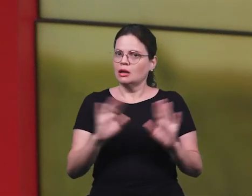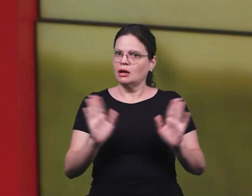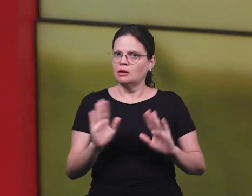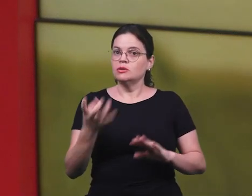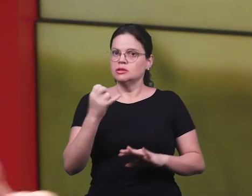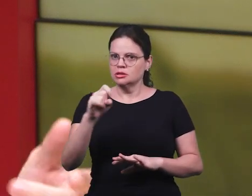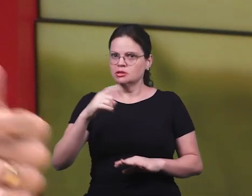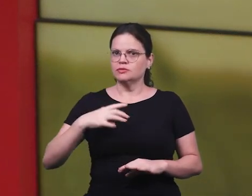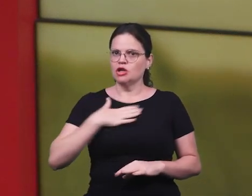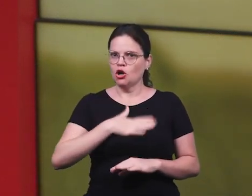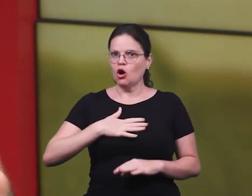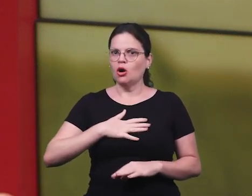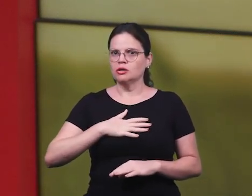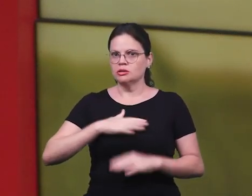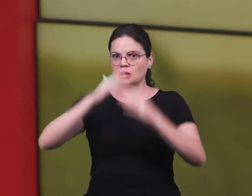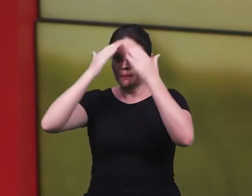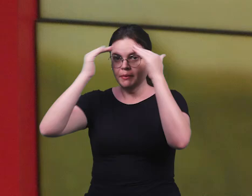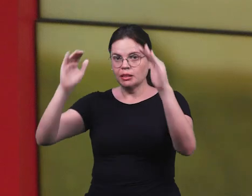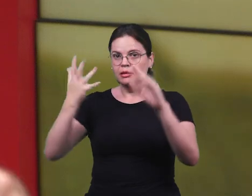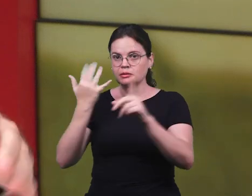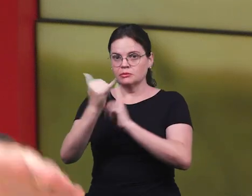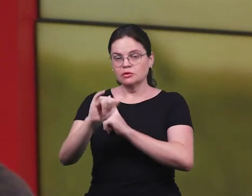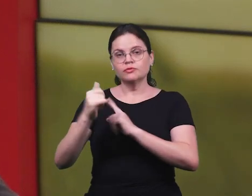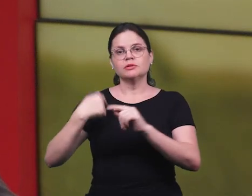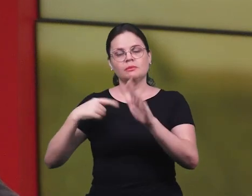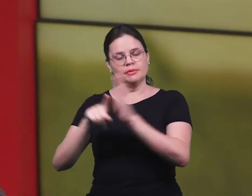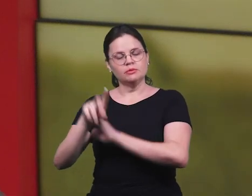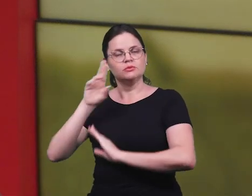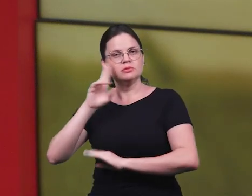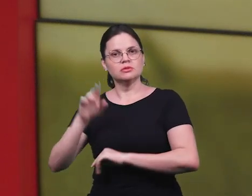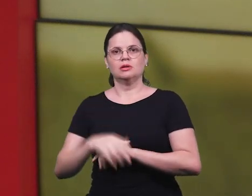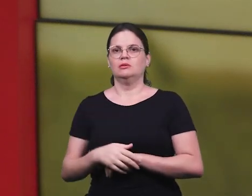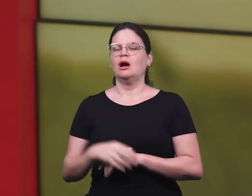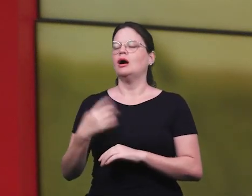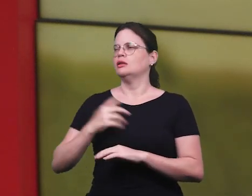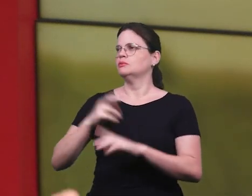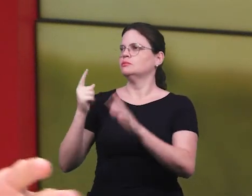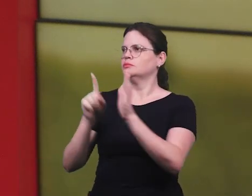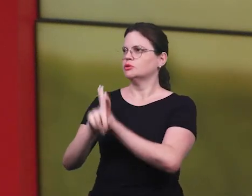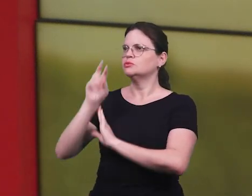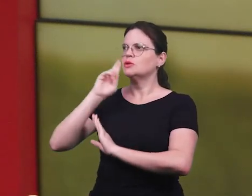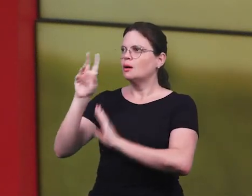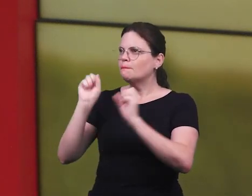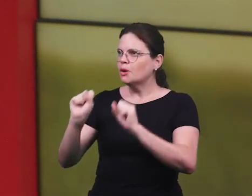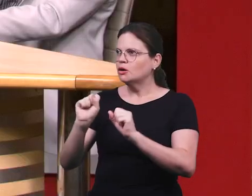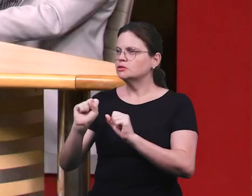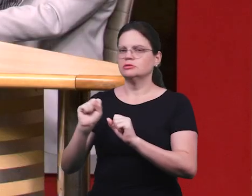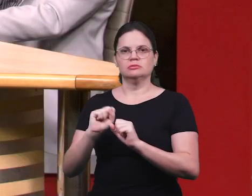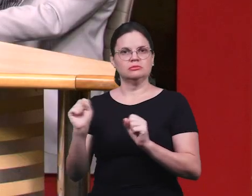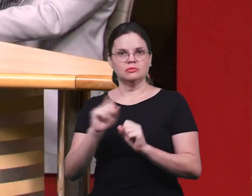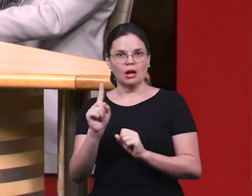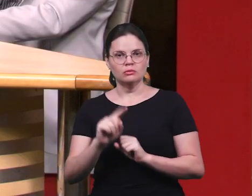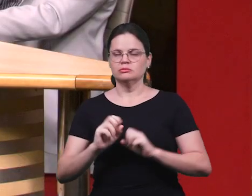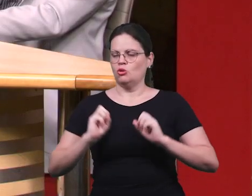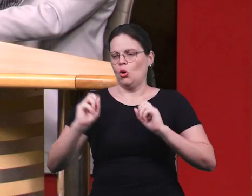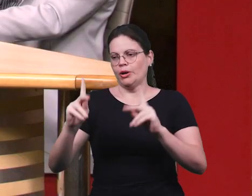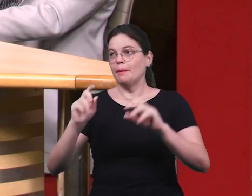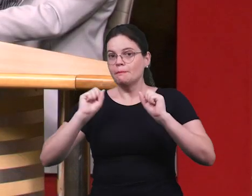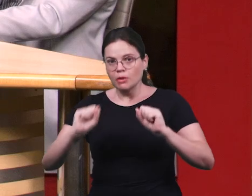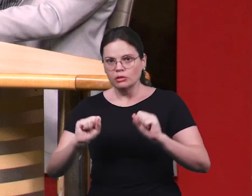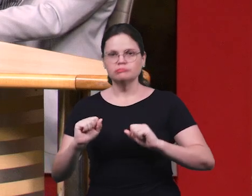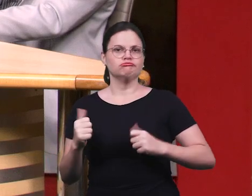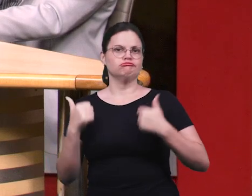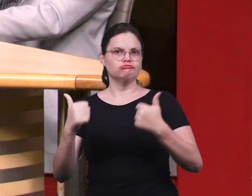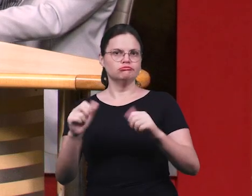valoriza a profecia, não, a profecia vai comigo. A profecia falou que é, não é, não é. Mas Pronto. Desculpa. Mas é